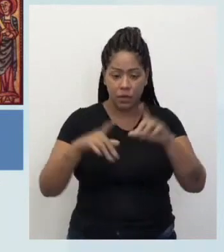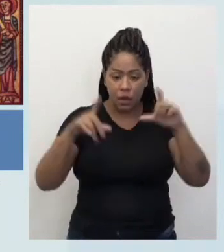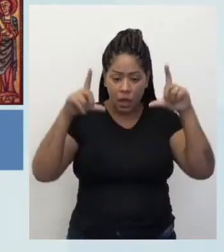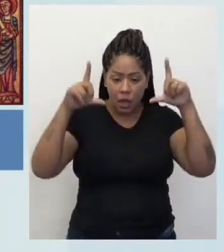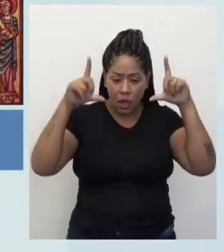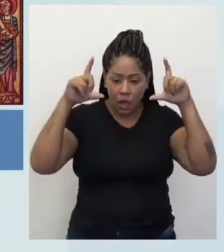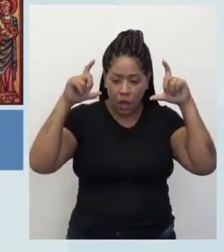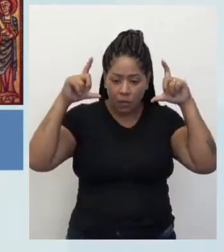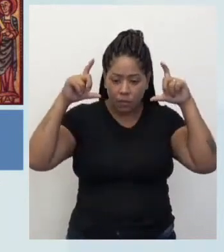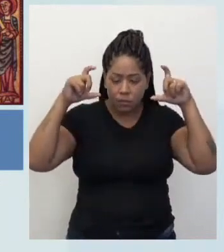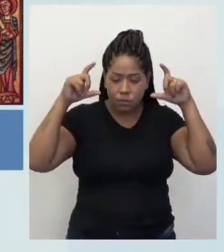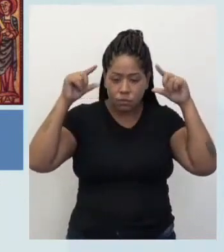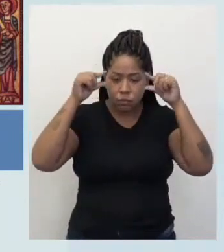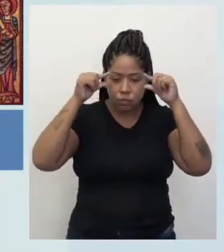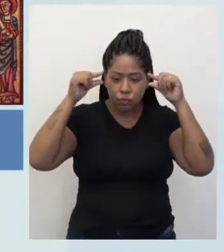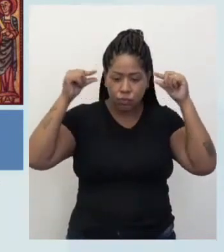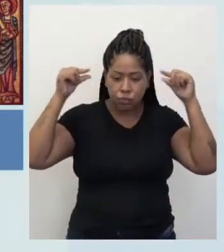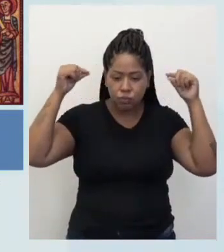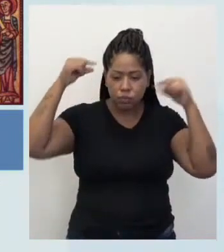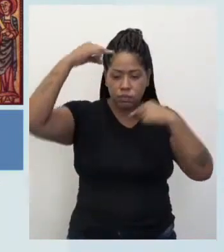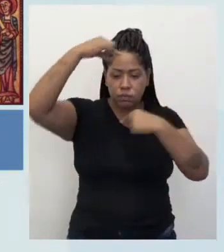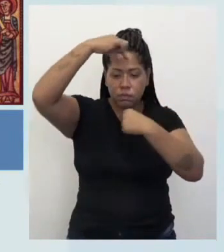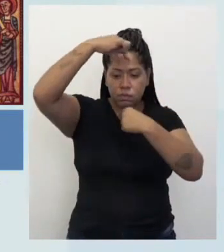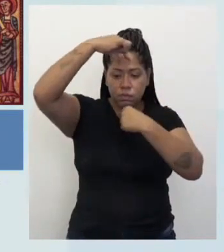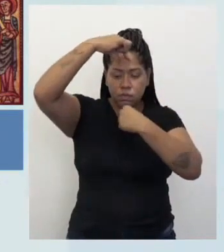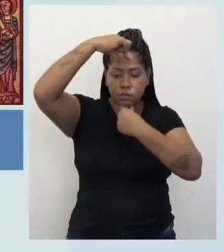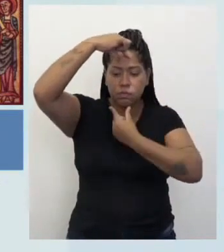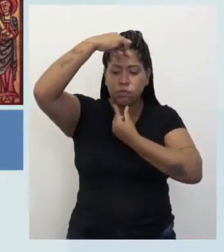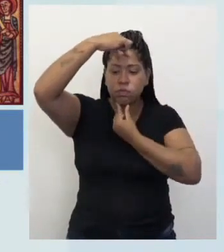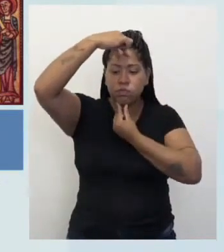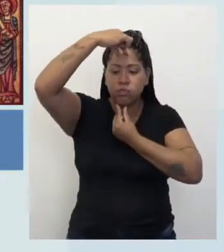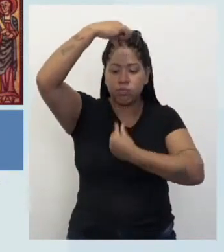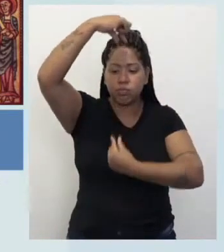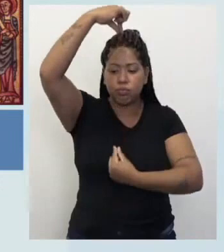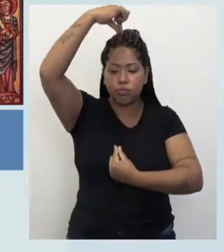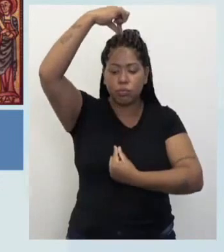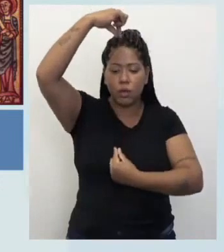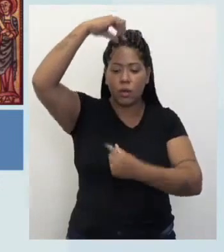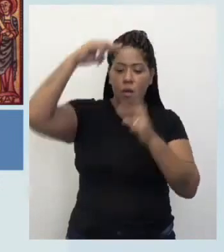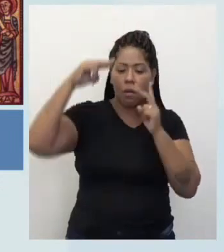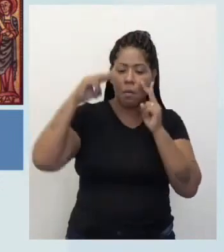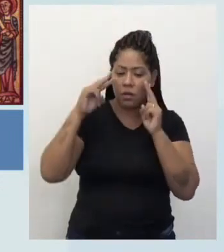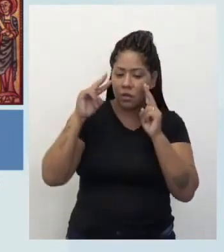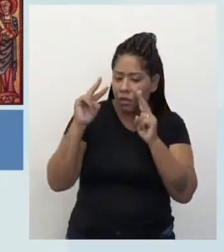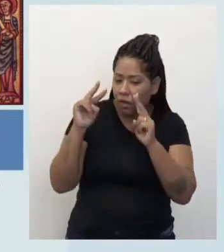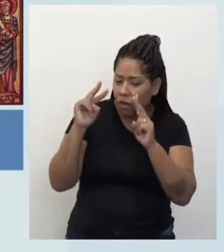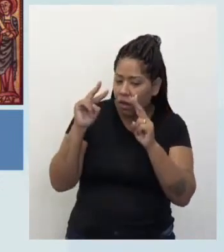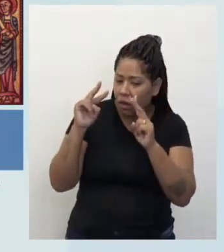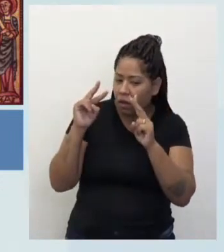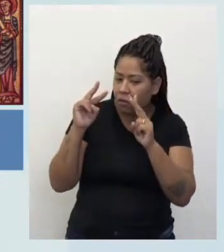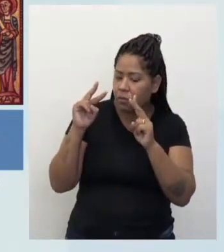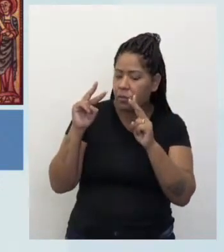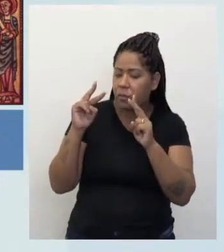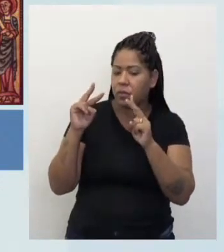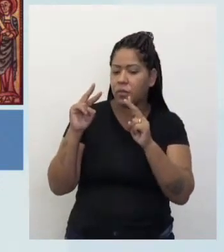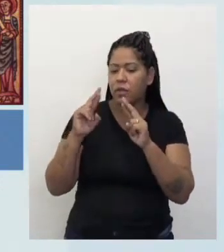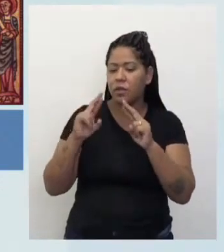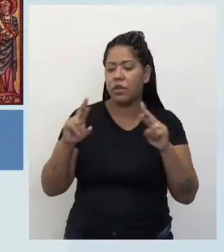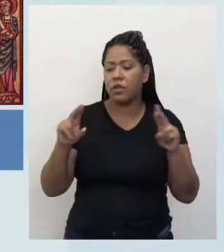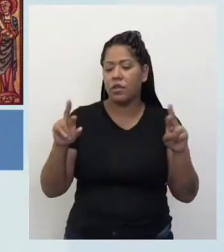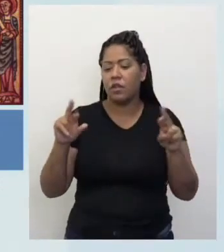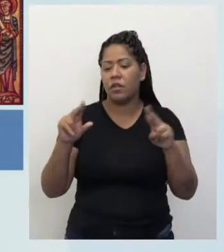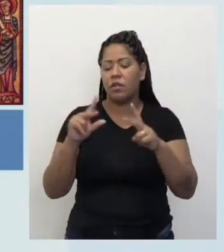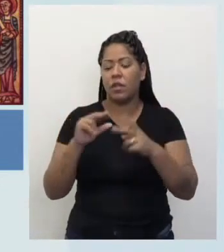conseguindo ver aí. Só olhando a imagem muito de perto, procurando na internet, em algum outro lugar, vocês vão conseguir identificar.